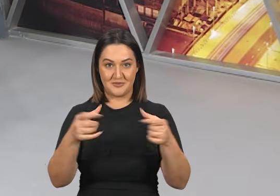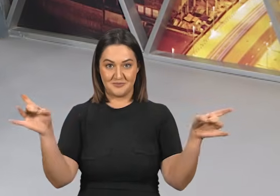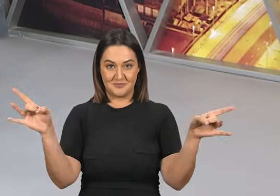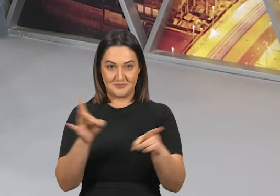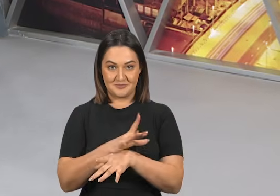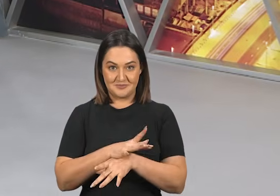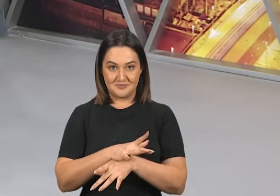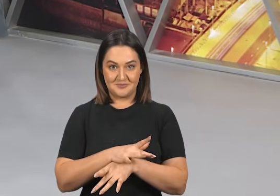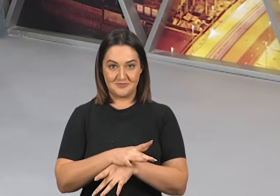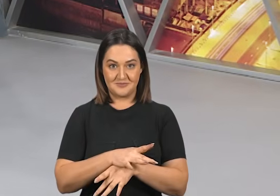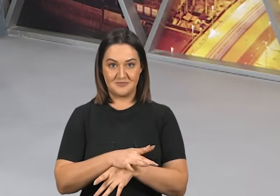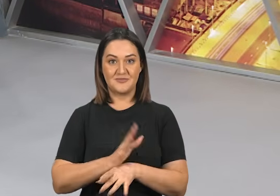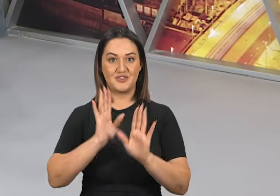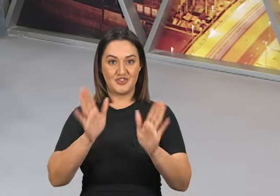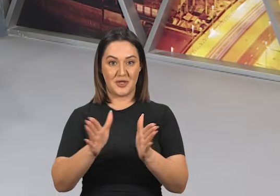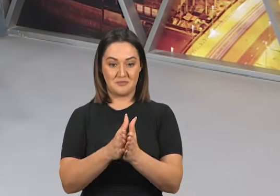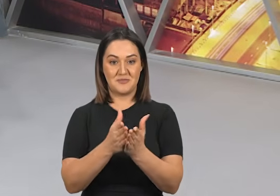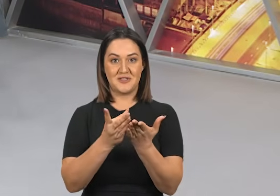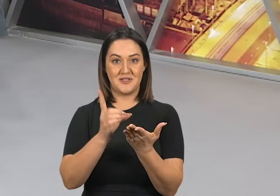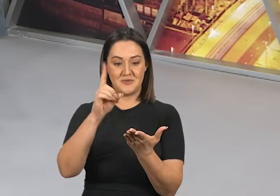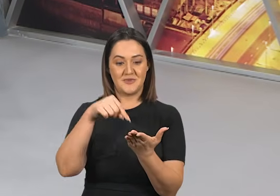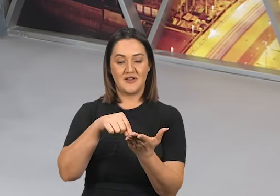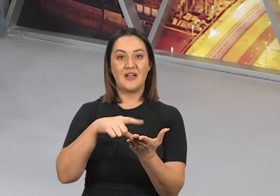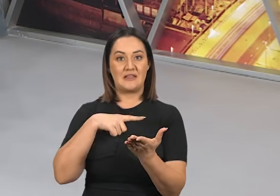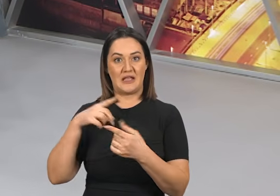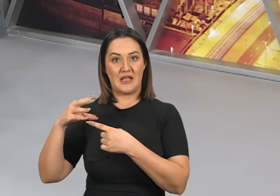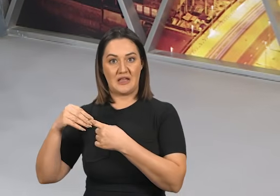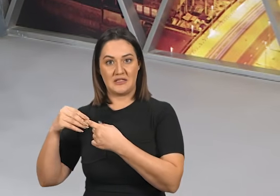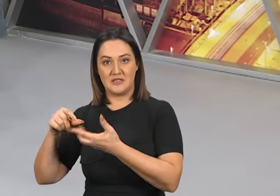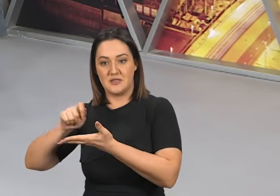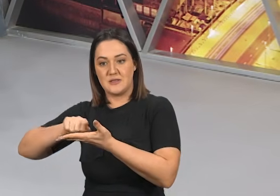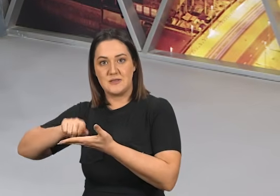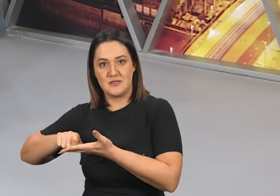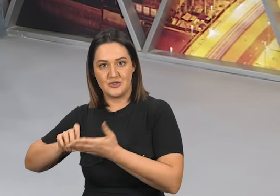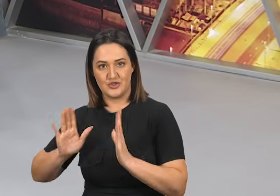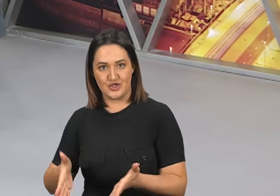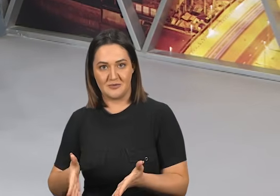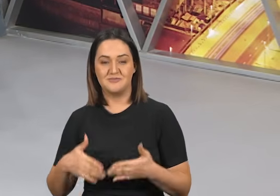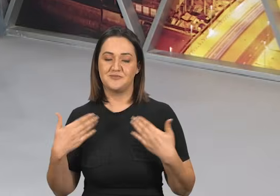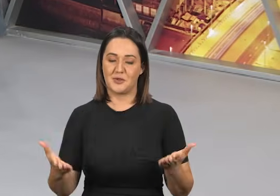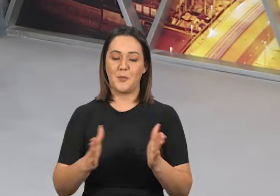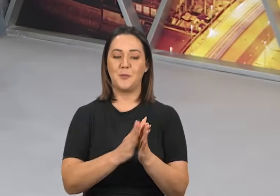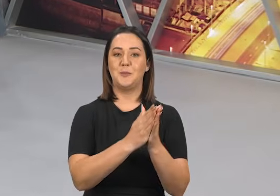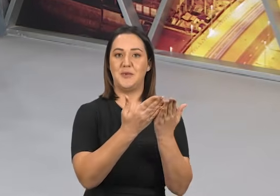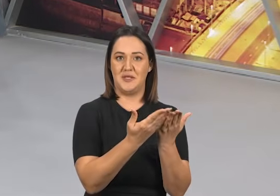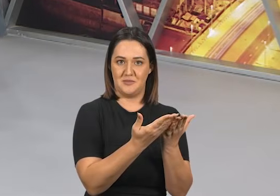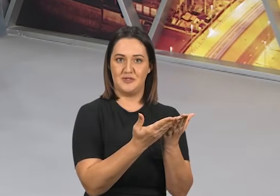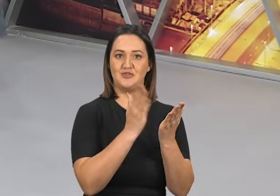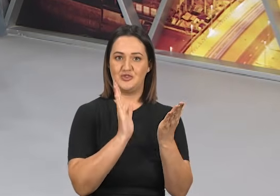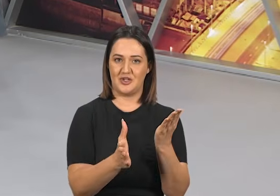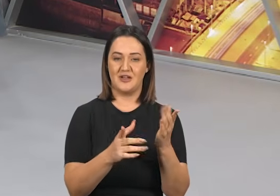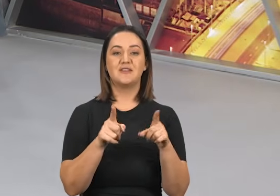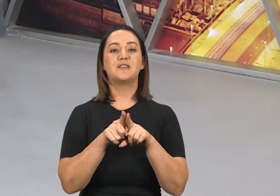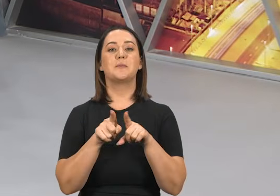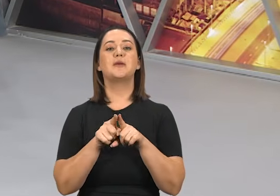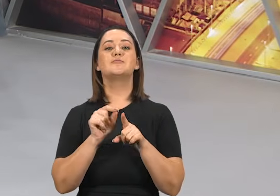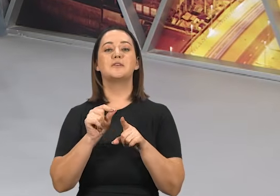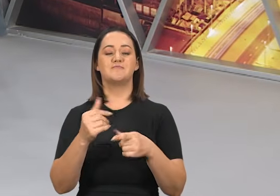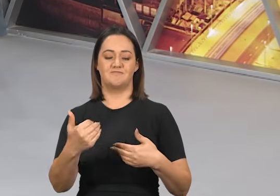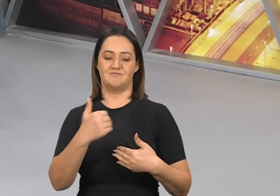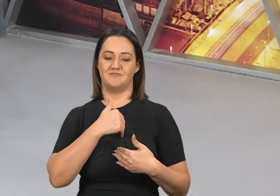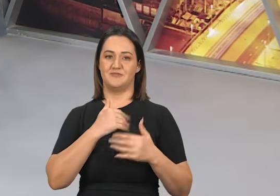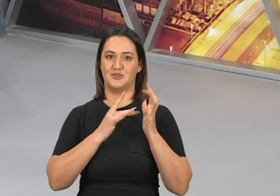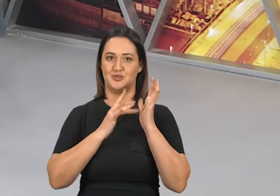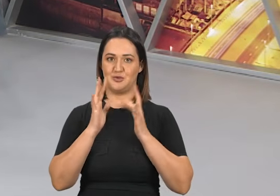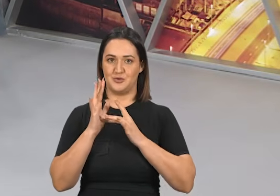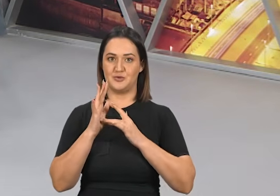Maravilha? Preparados? Prontos? Já está com a Bíblia aí? Caderno, caneta, tudo certinho? Então vamos lá. Bíblia na mão, Jesus